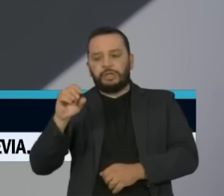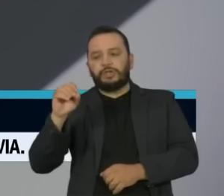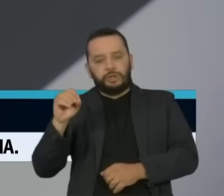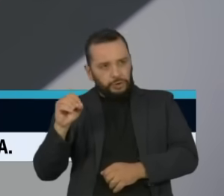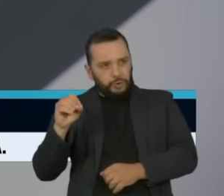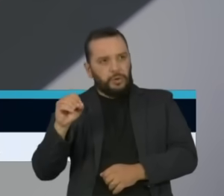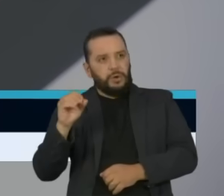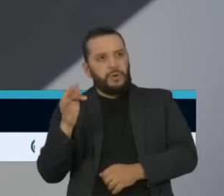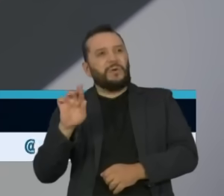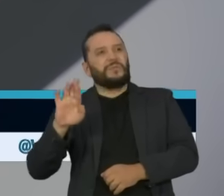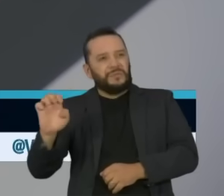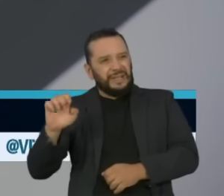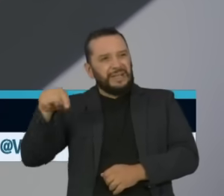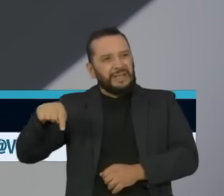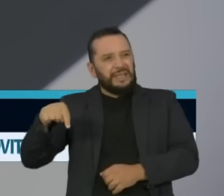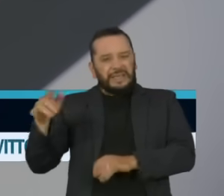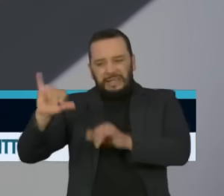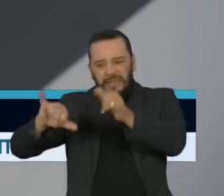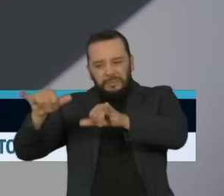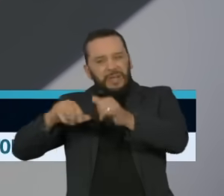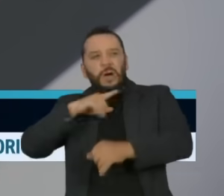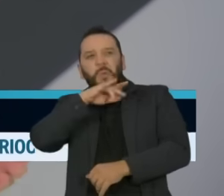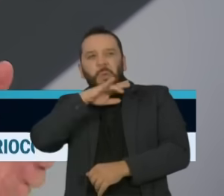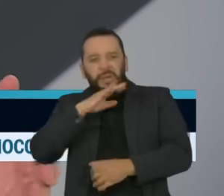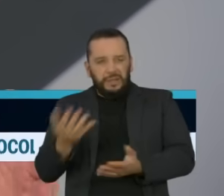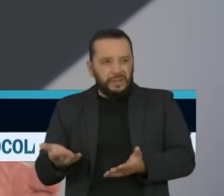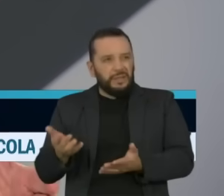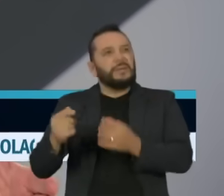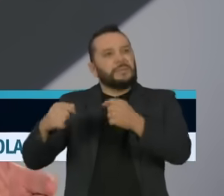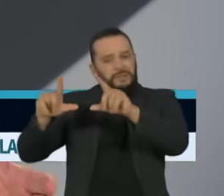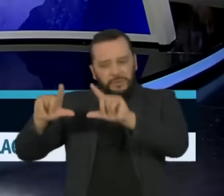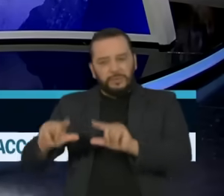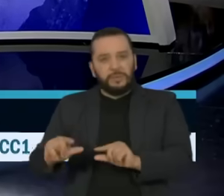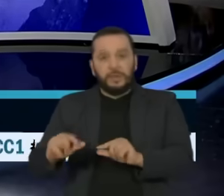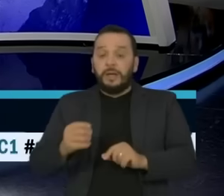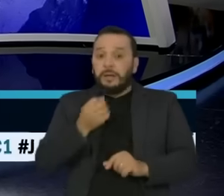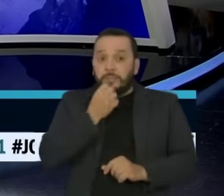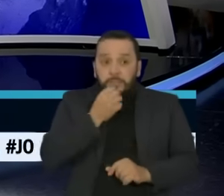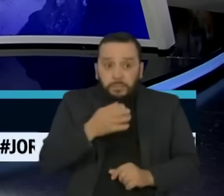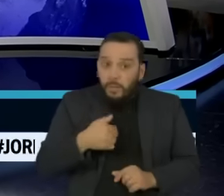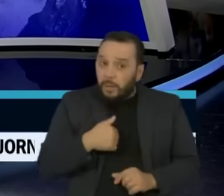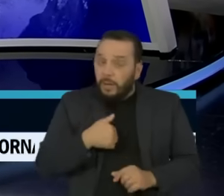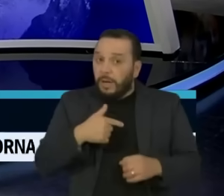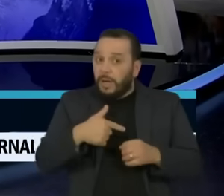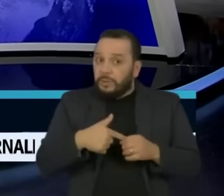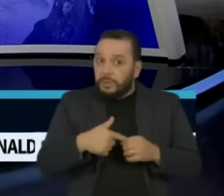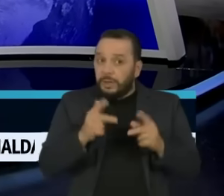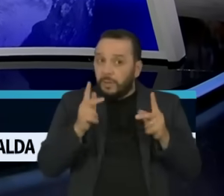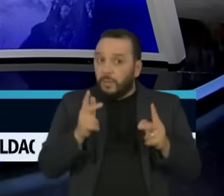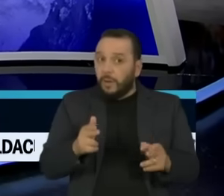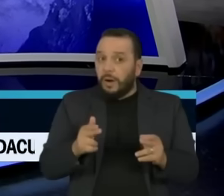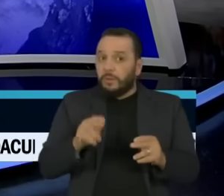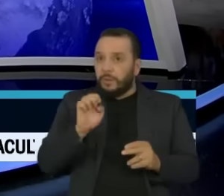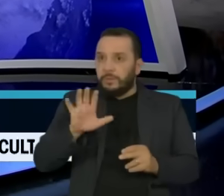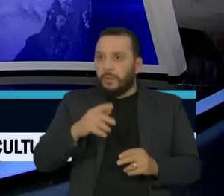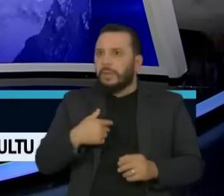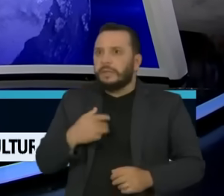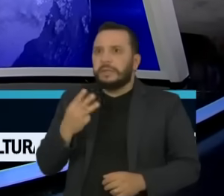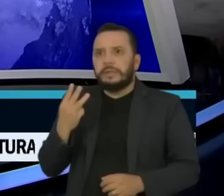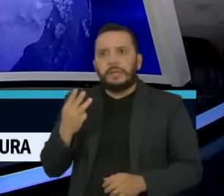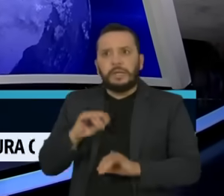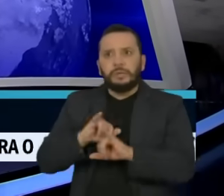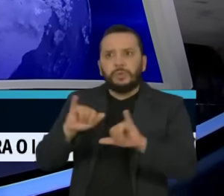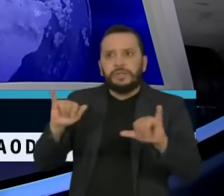do dia que nós estamos tendo. Uma gasolina parecida com a dos europeus. Tem alguma coisa errada nisso aí. 3 notícias boas. 3 notícias boas.